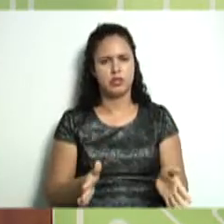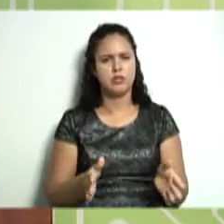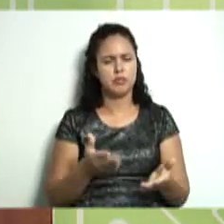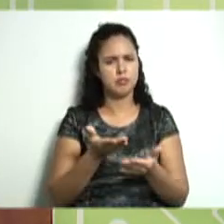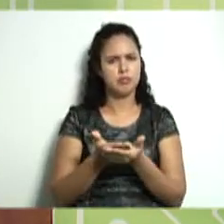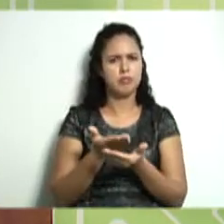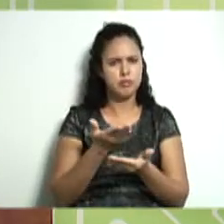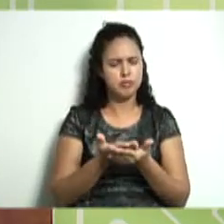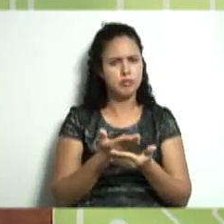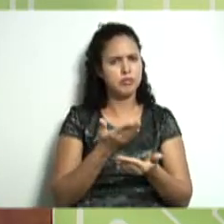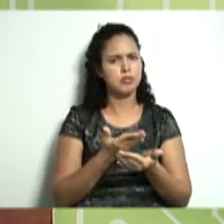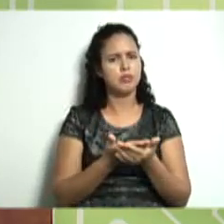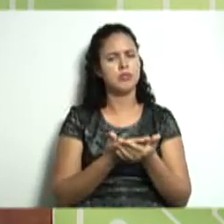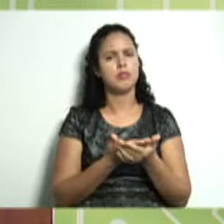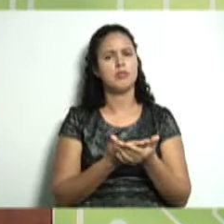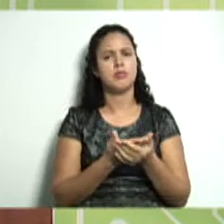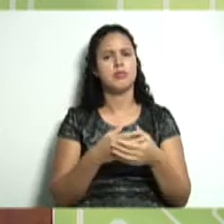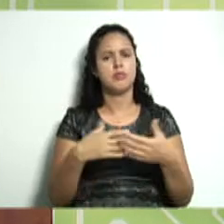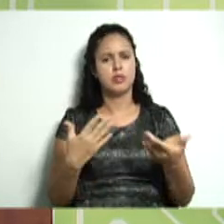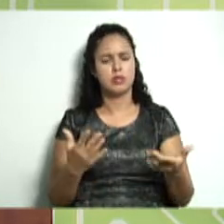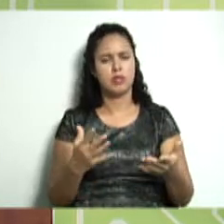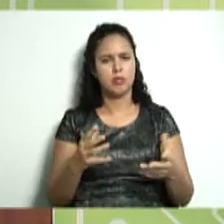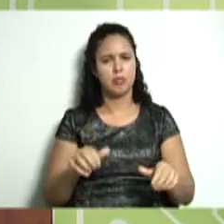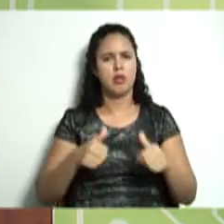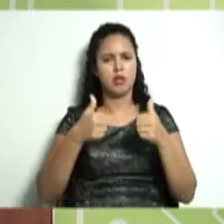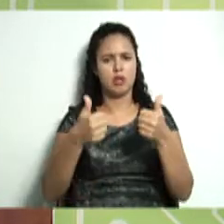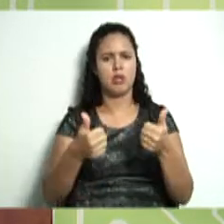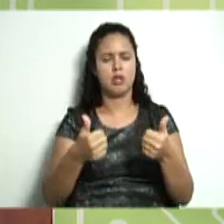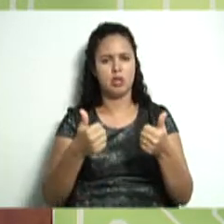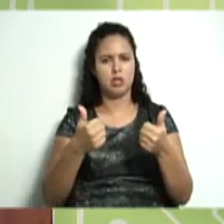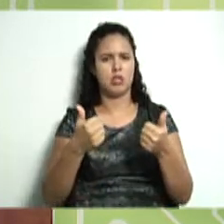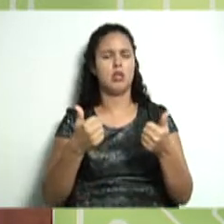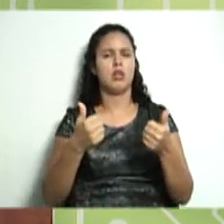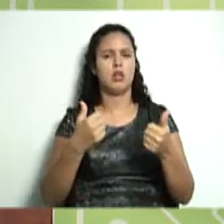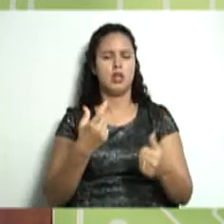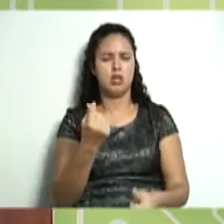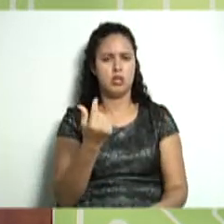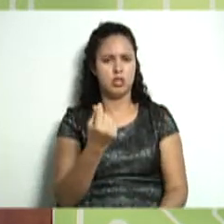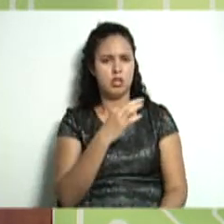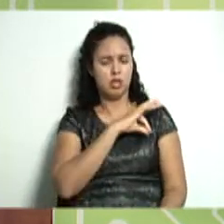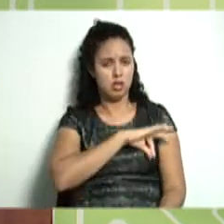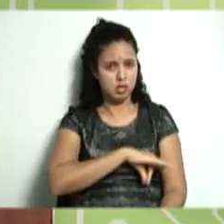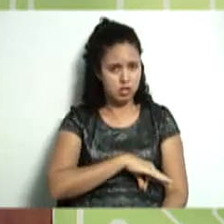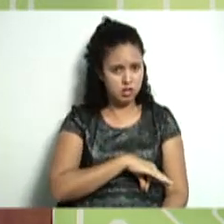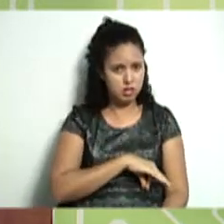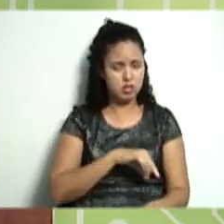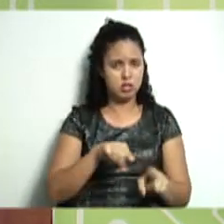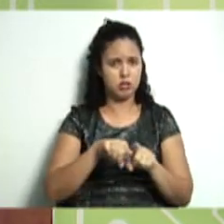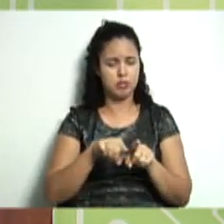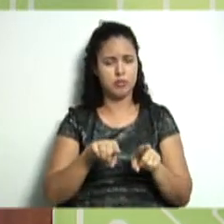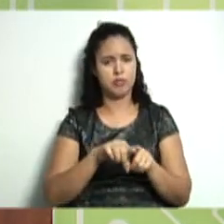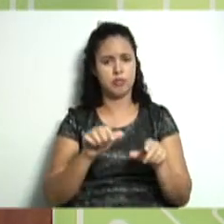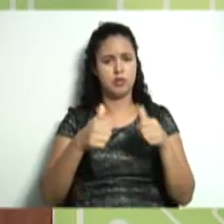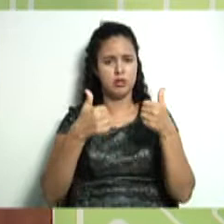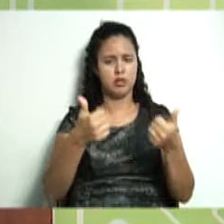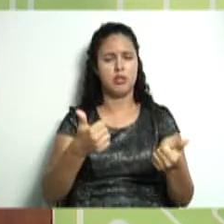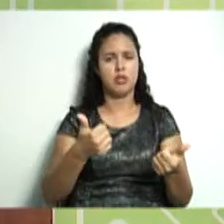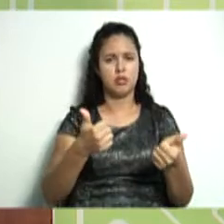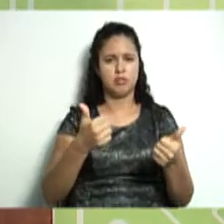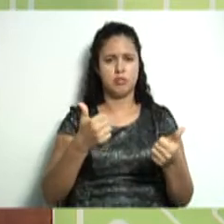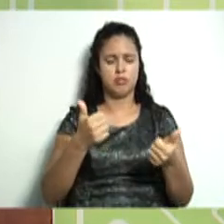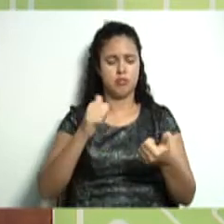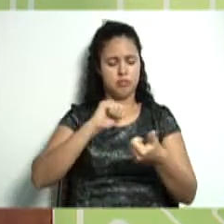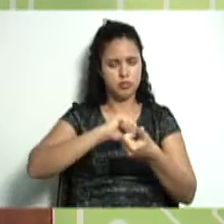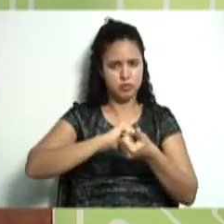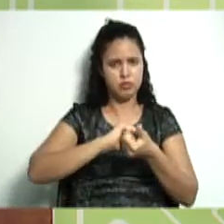aulas que ela não melhora só a renda, ela melhora a qualidade mesmo da vida das pessoas. Lembra quando a gente